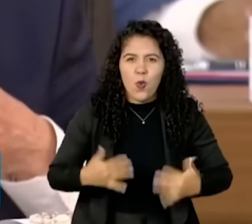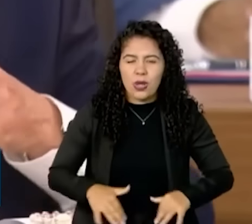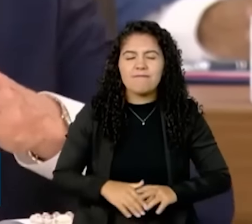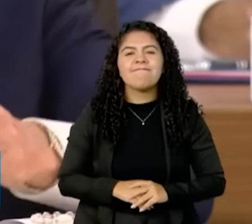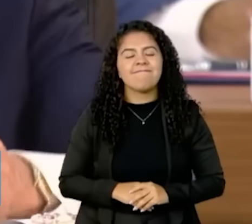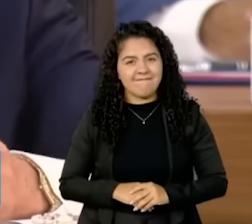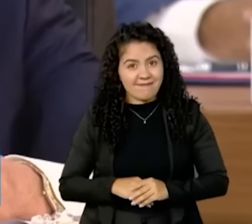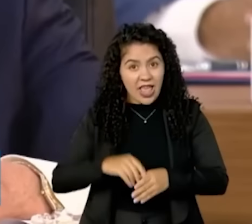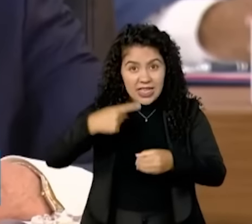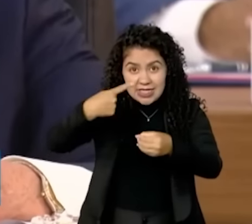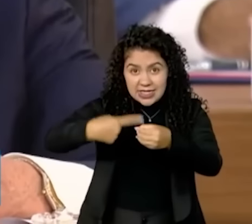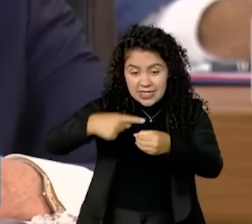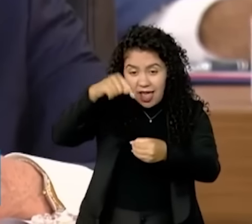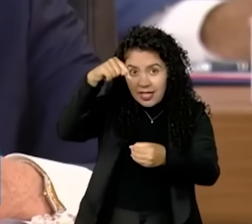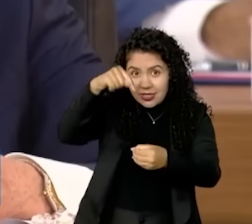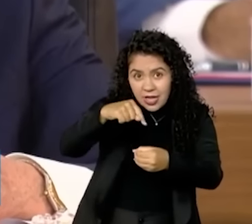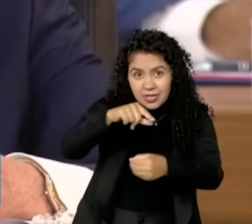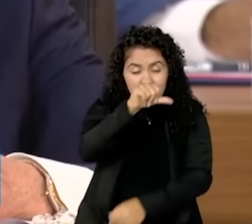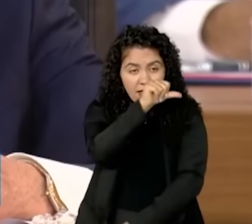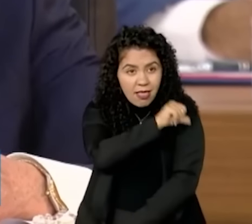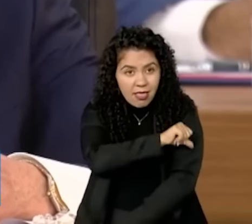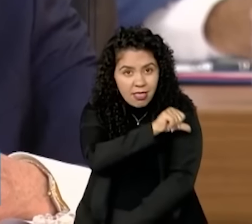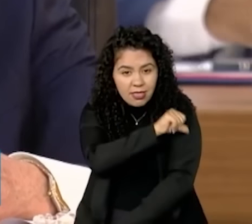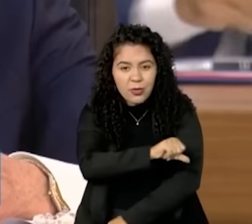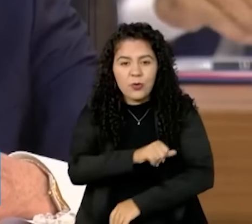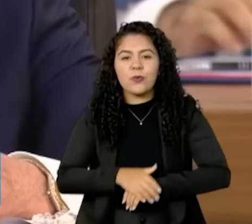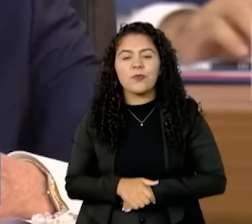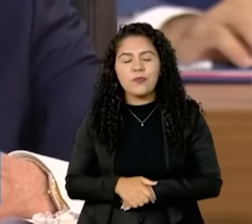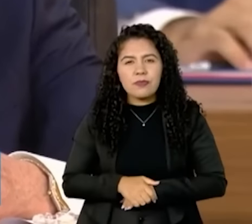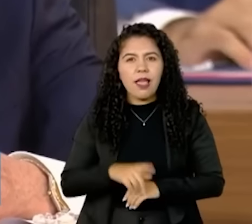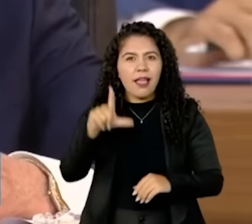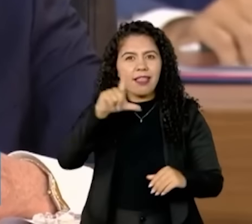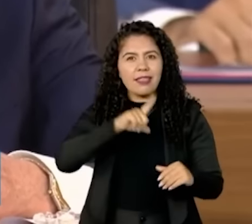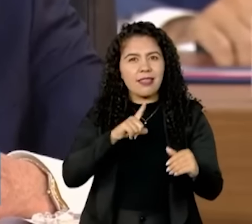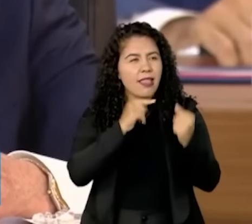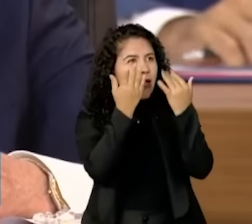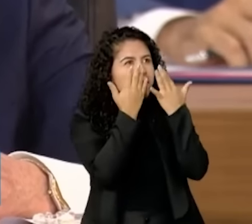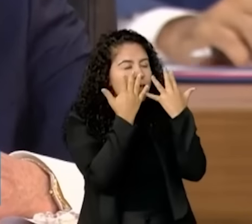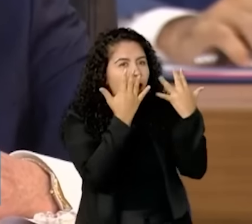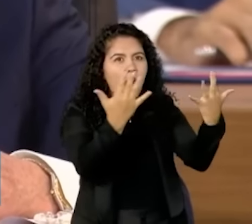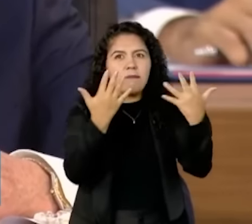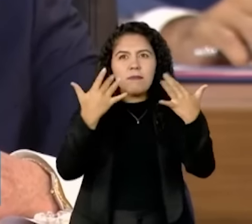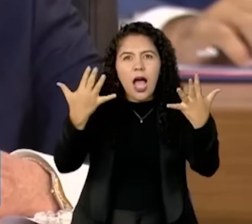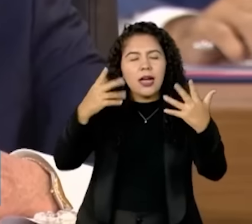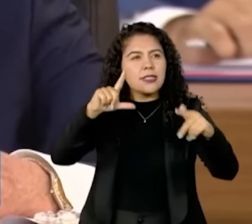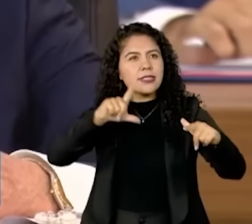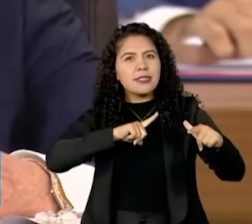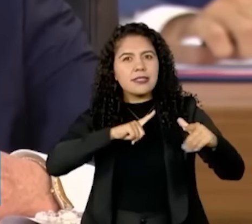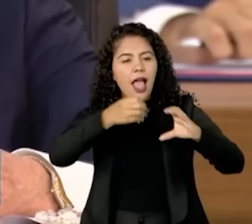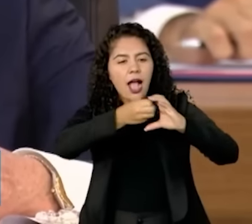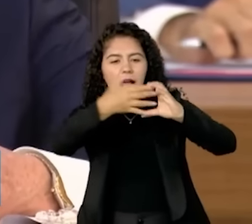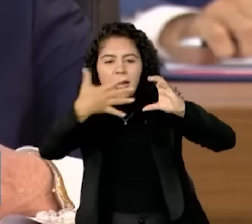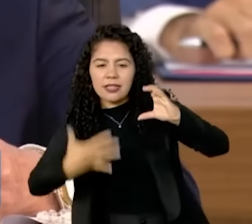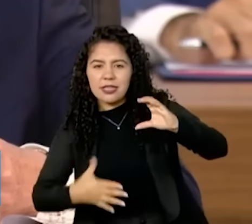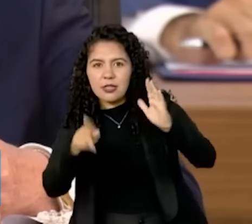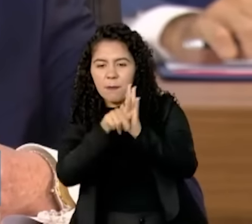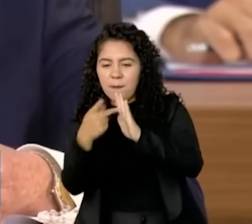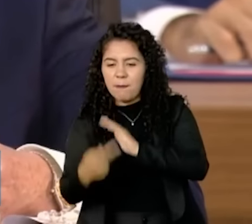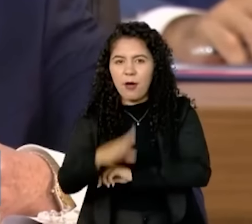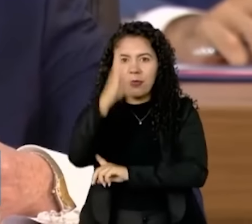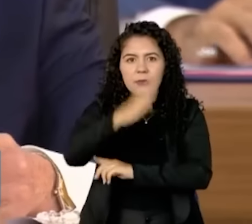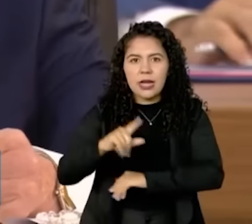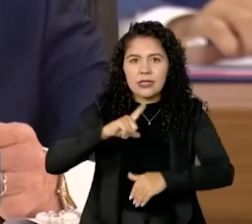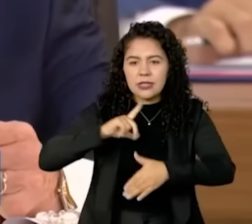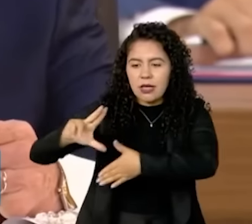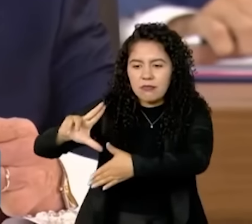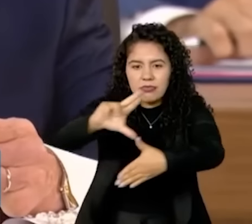Esta cidade é a síntese dos contrastes que caracterizam o Brasil, a América Latina e o